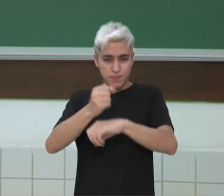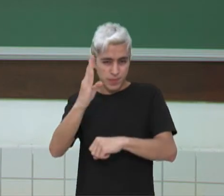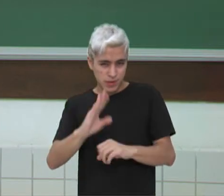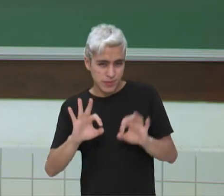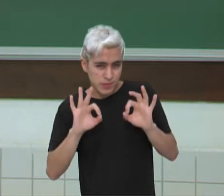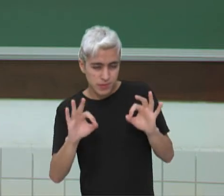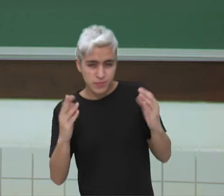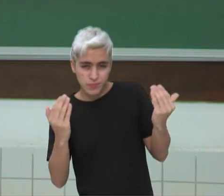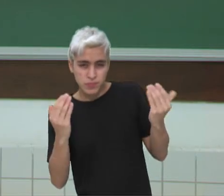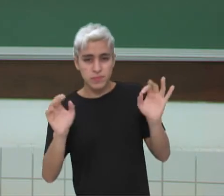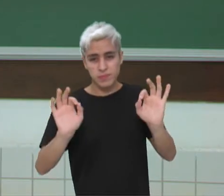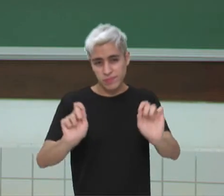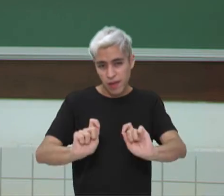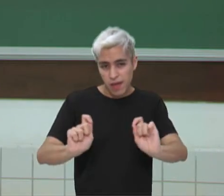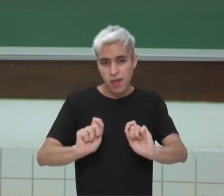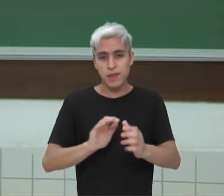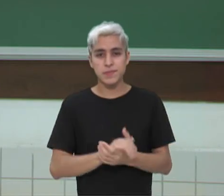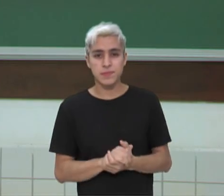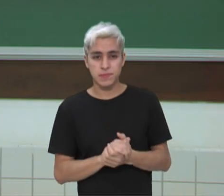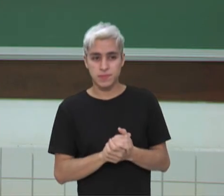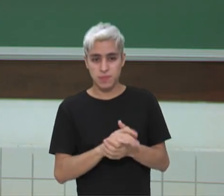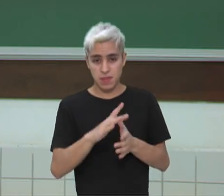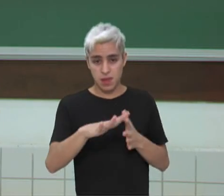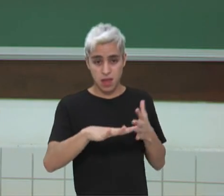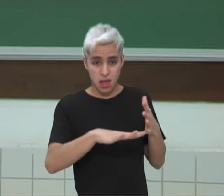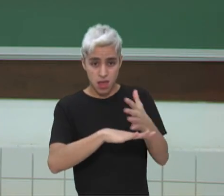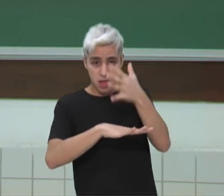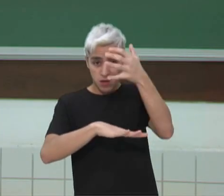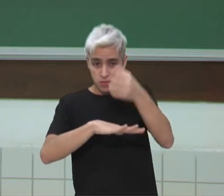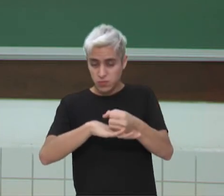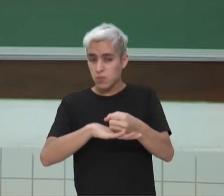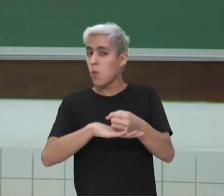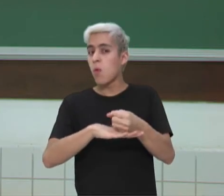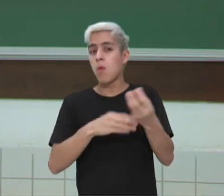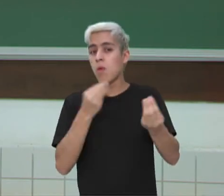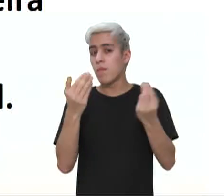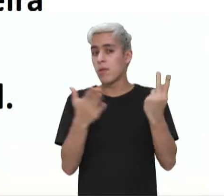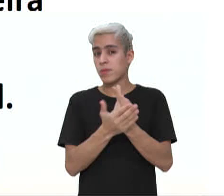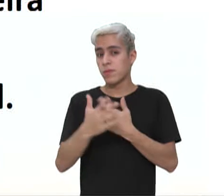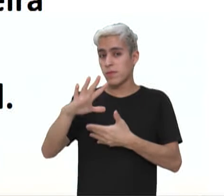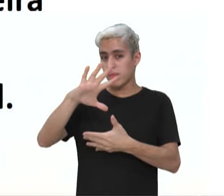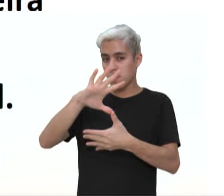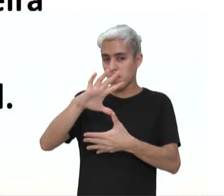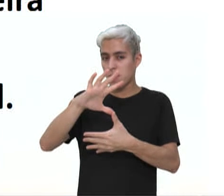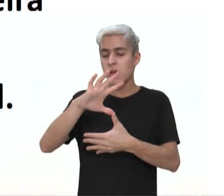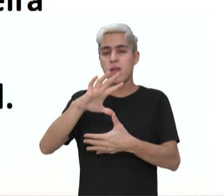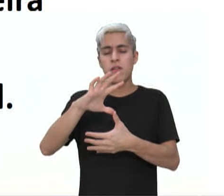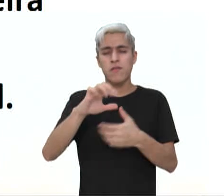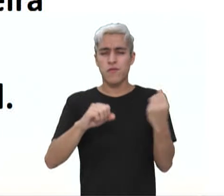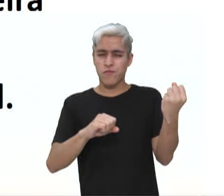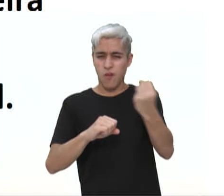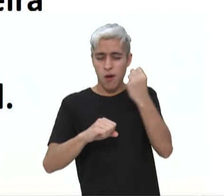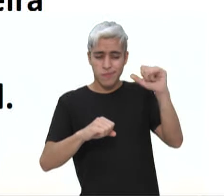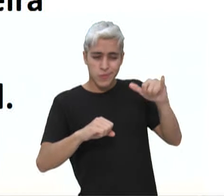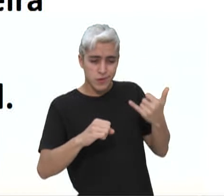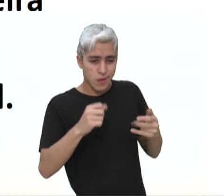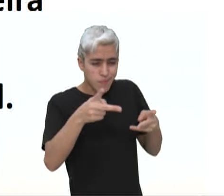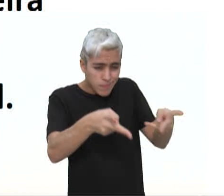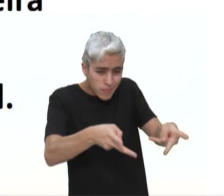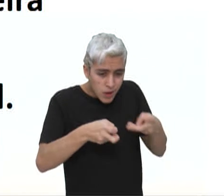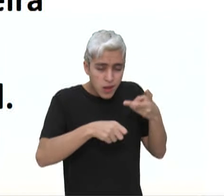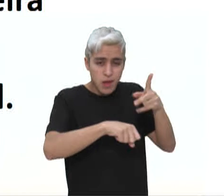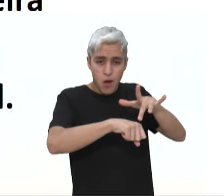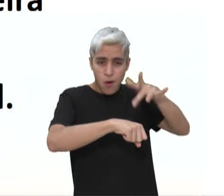fácil assim, né? Então, ó, a colonização espanhola na América teve grande força na exploração de ouro e